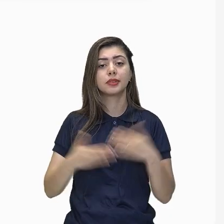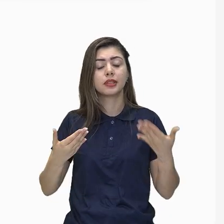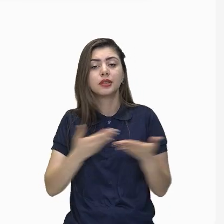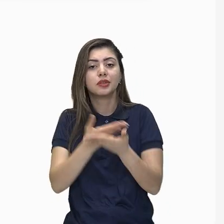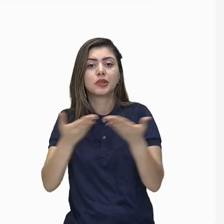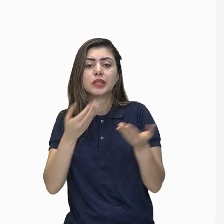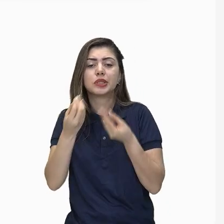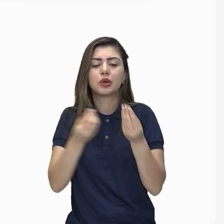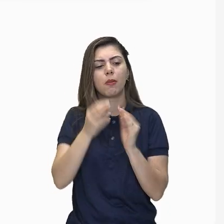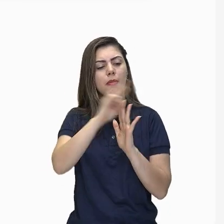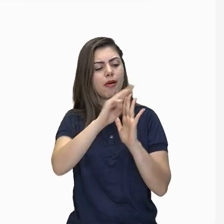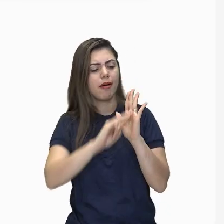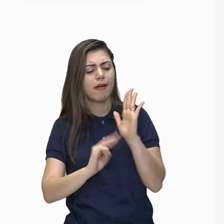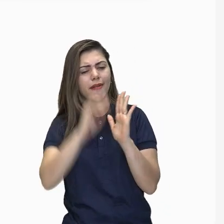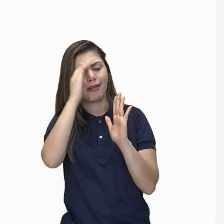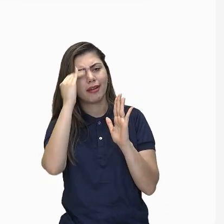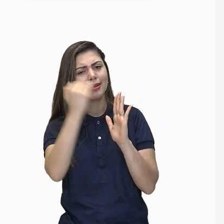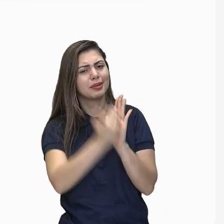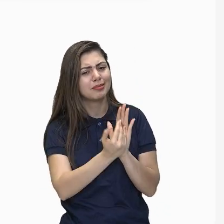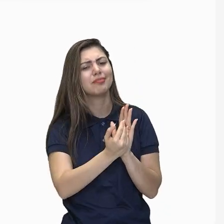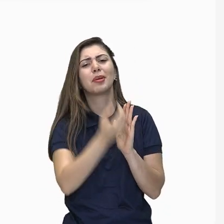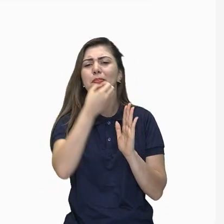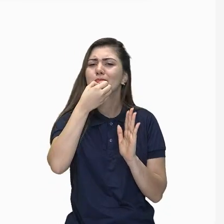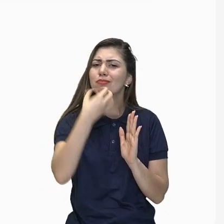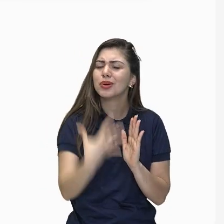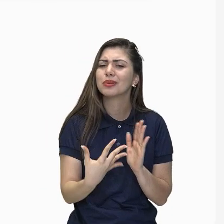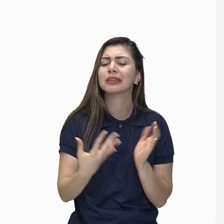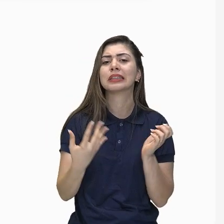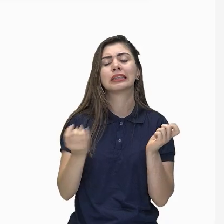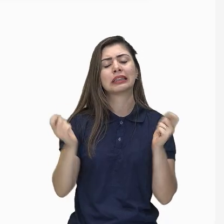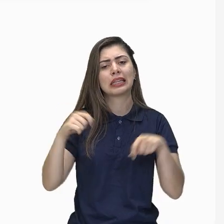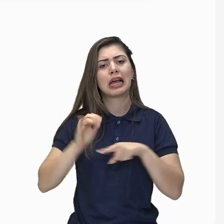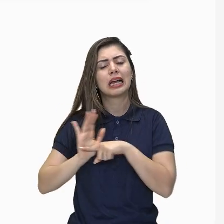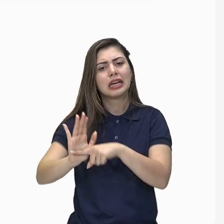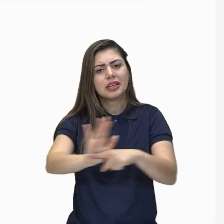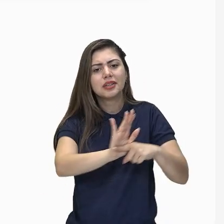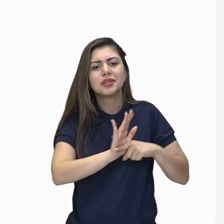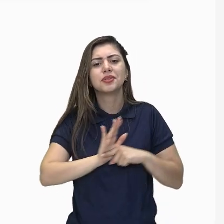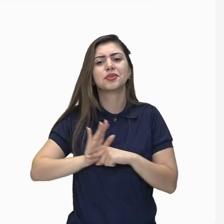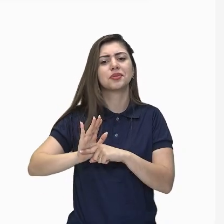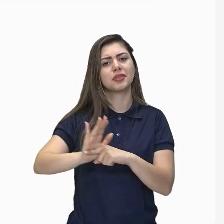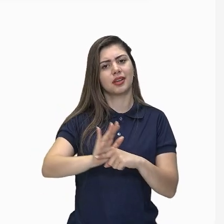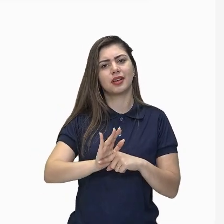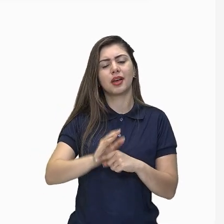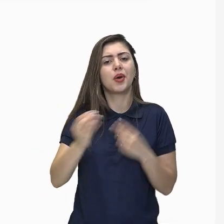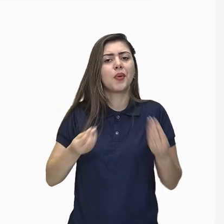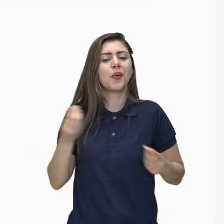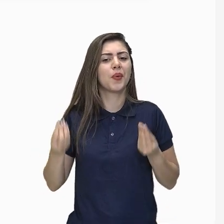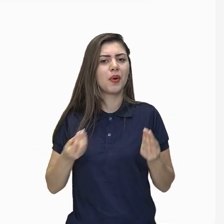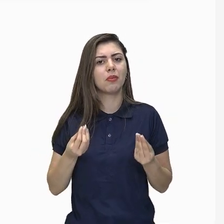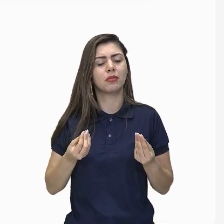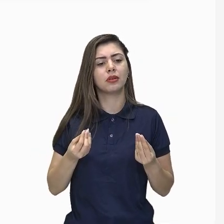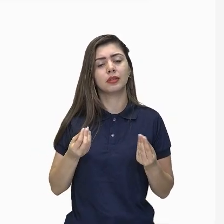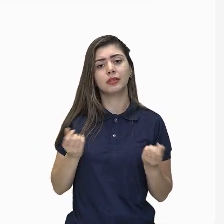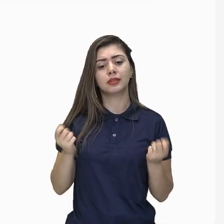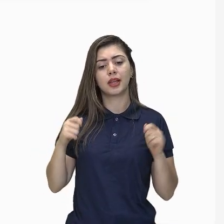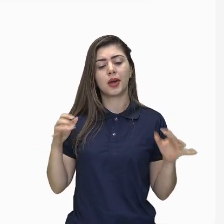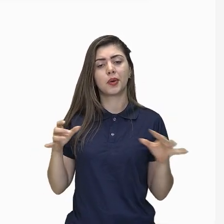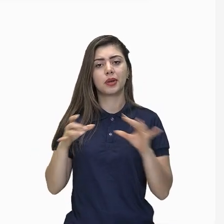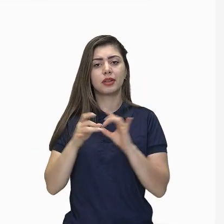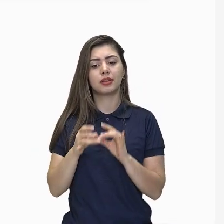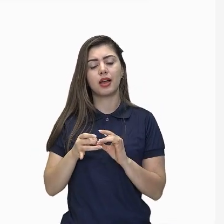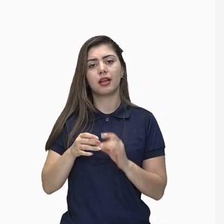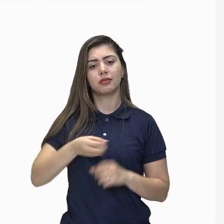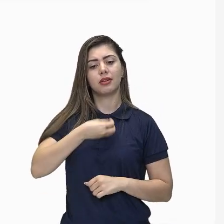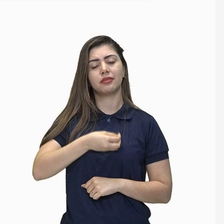obedecer às regras é muito válido e ajuda a gente também a trazer isso para a nossa convivência no dia a